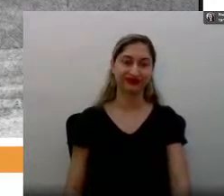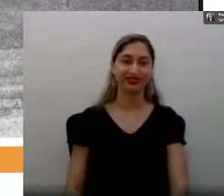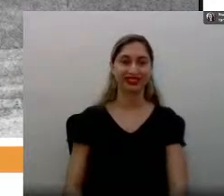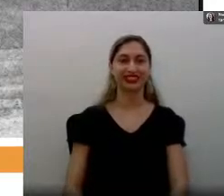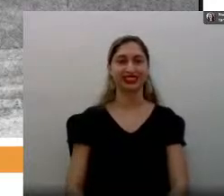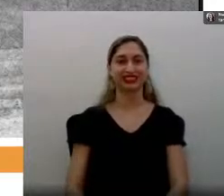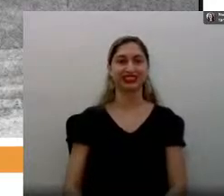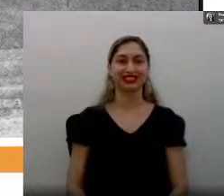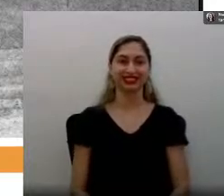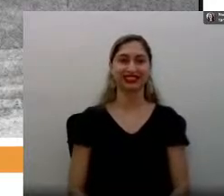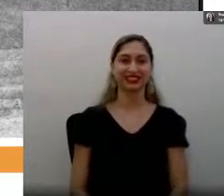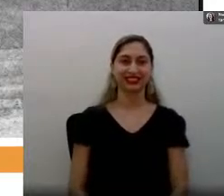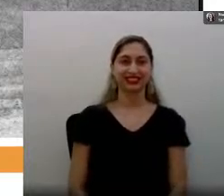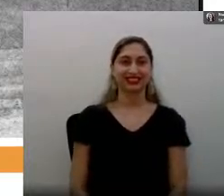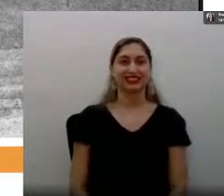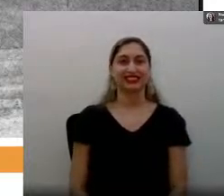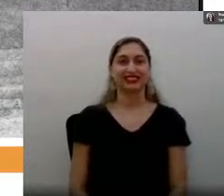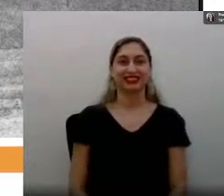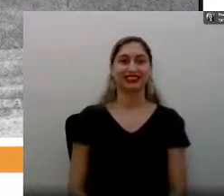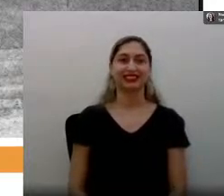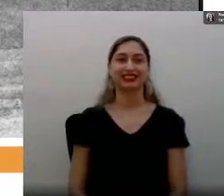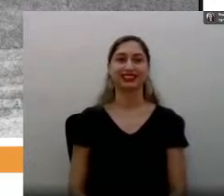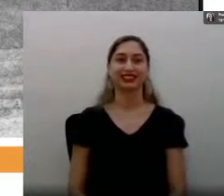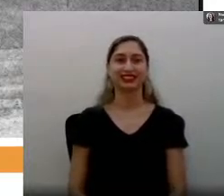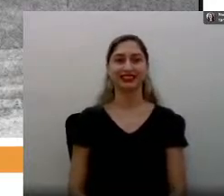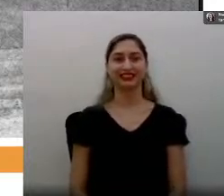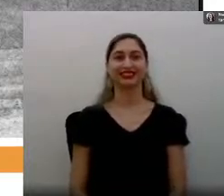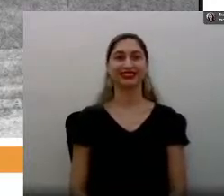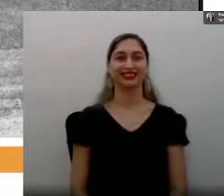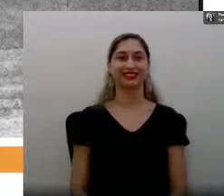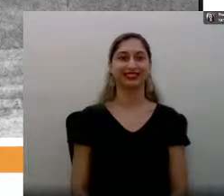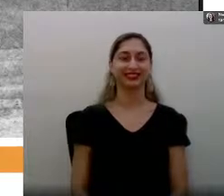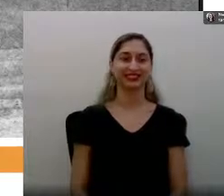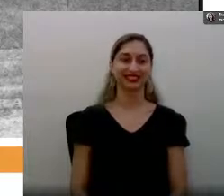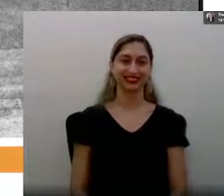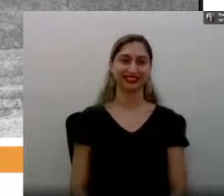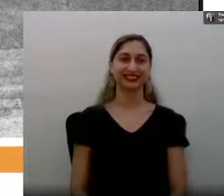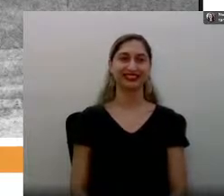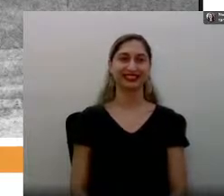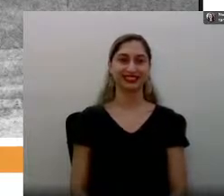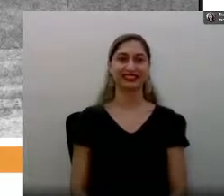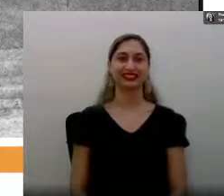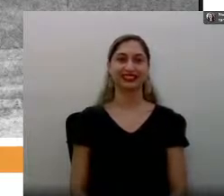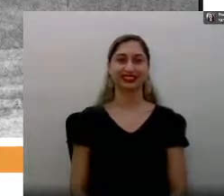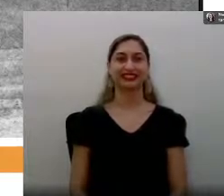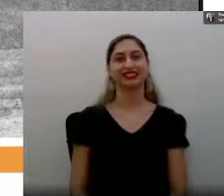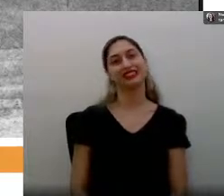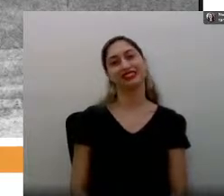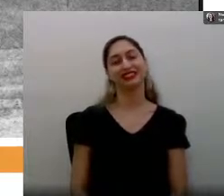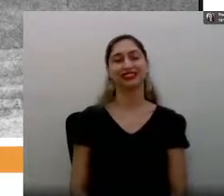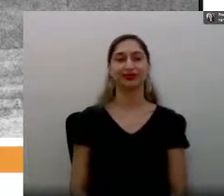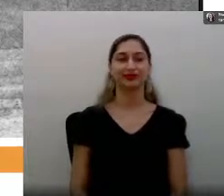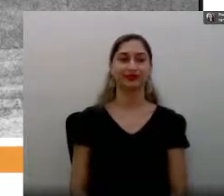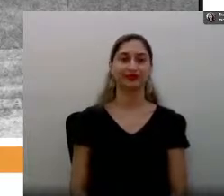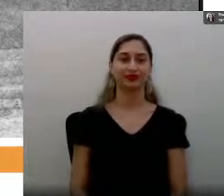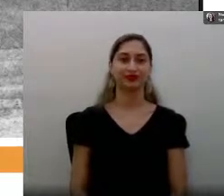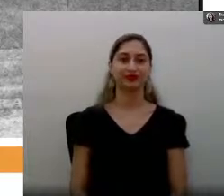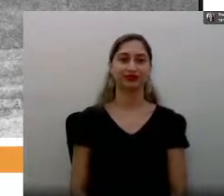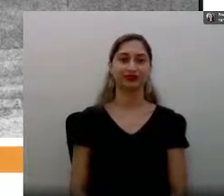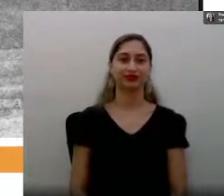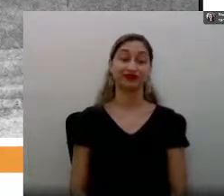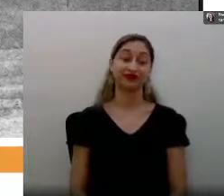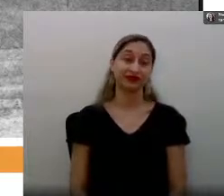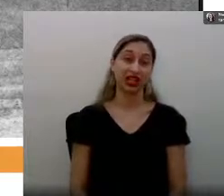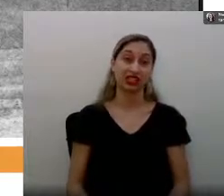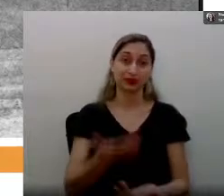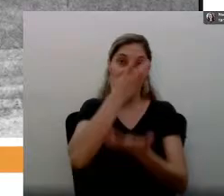que não vai não vai entender o impacto né e eu não peguei umas foto dela aqui hoje eu ter feito isso bem